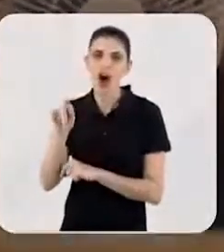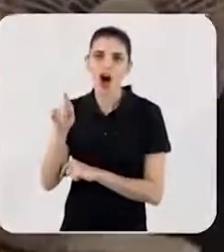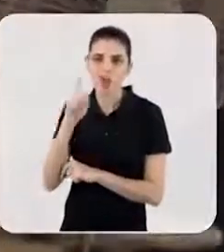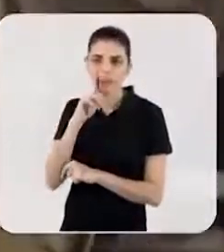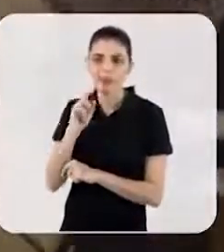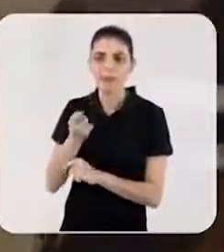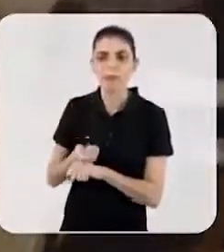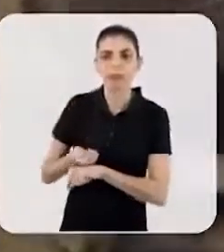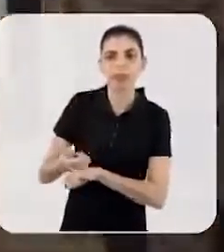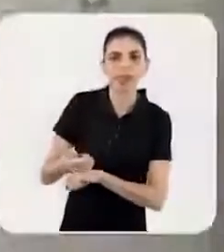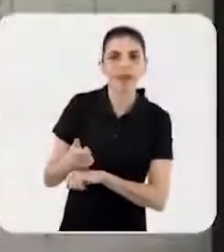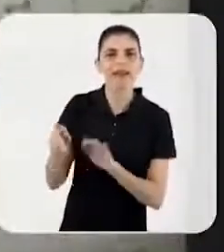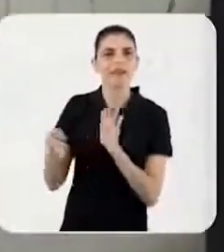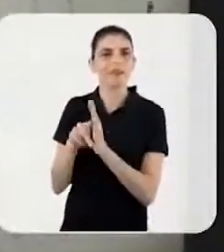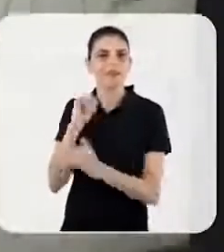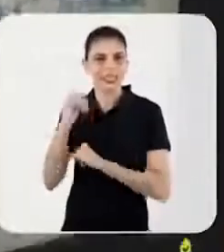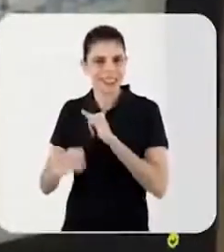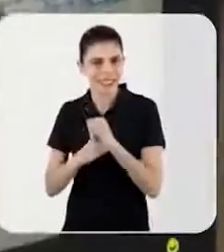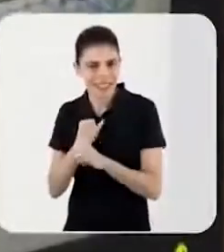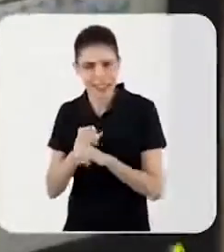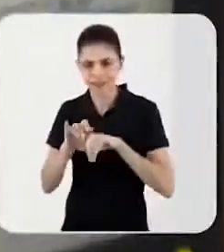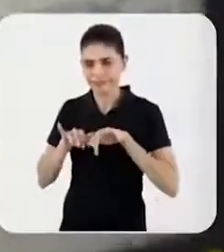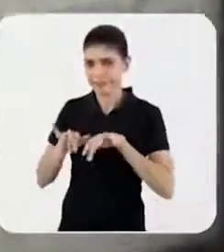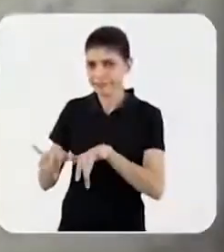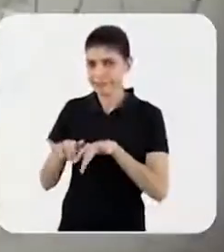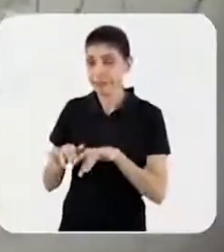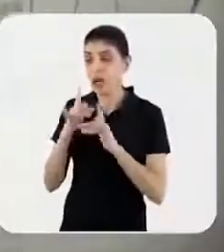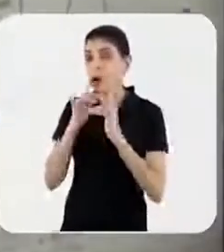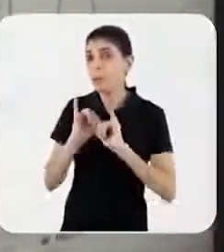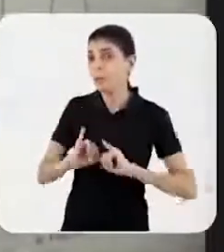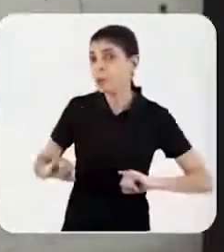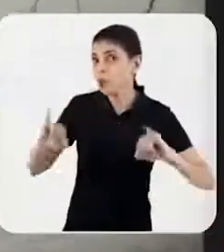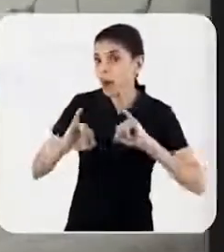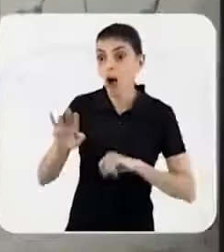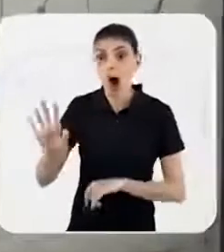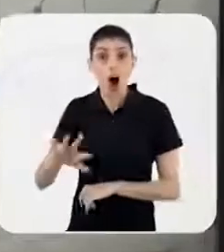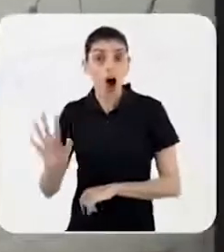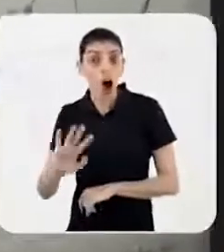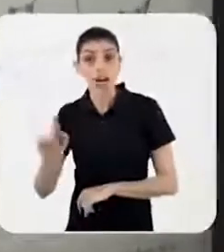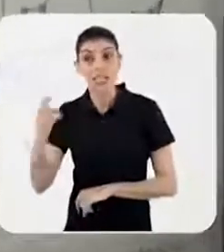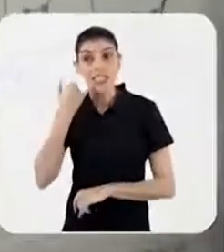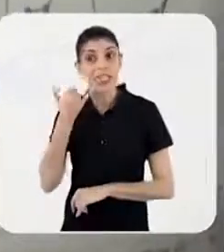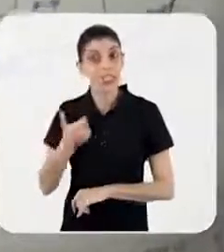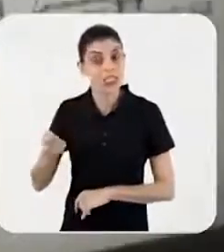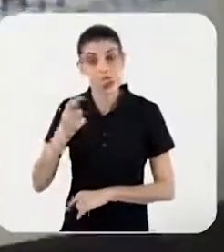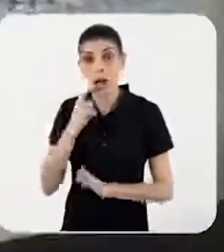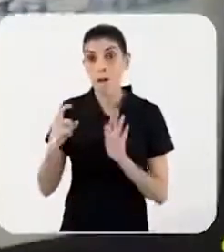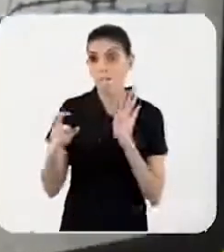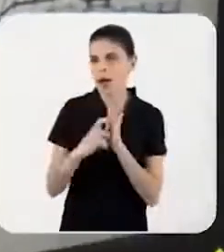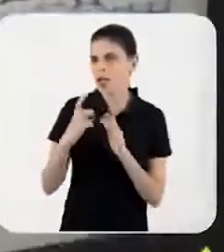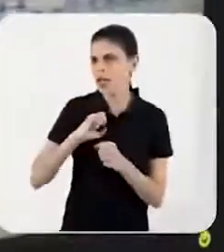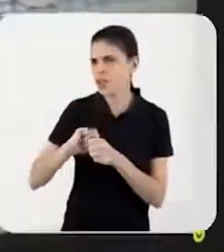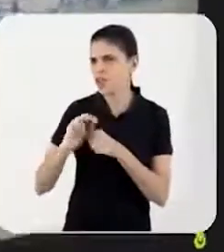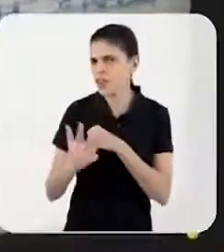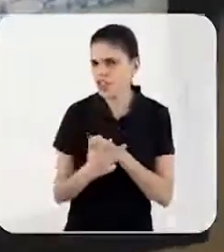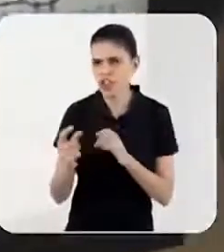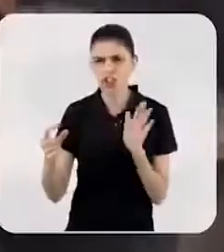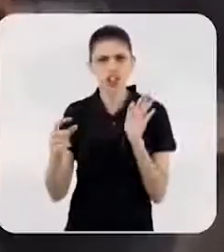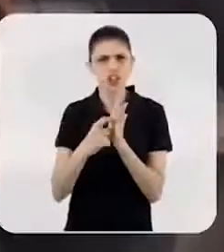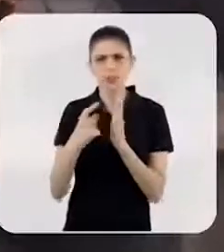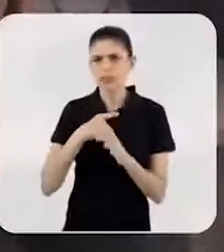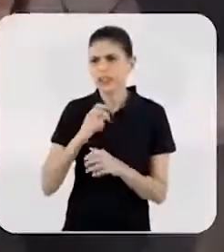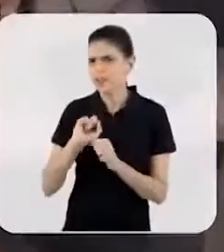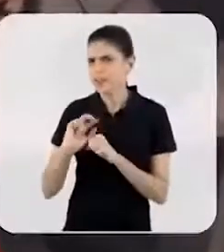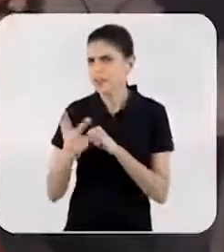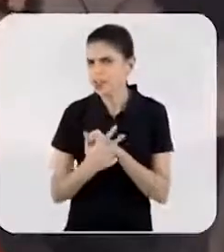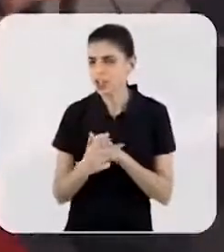golpe do WhatsApp, atualmente. Em segundo, vem propaganda fraudulenta, que é um tipo de propaganda que fala assim para o usuário: seu celular, sua bateria está infectada com vírus, seu chip está